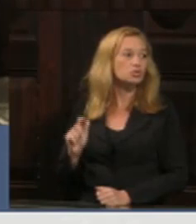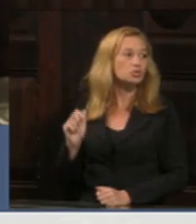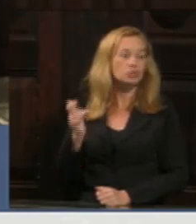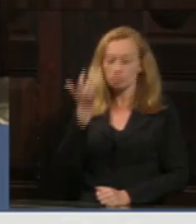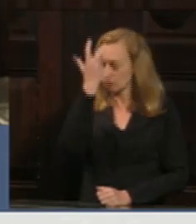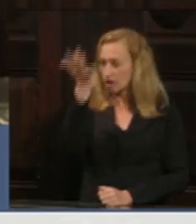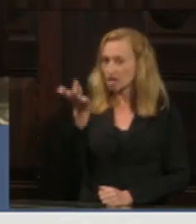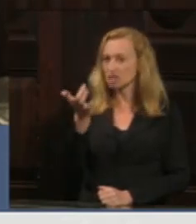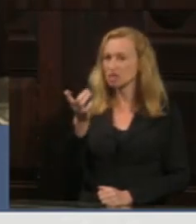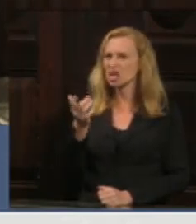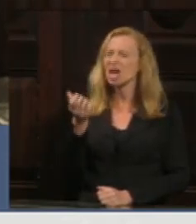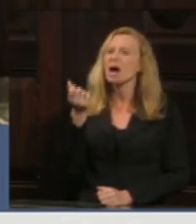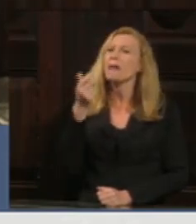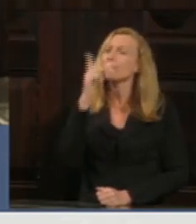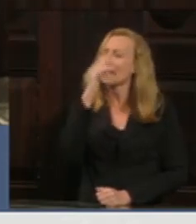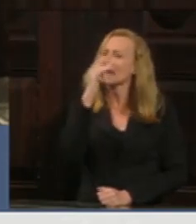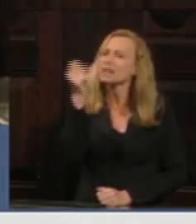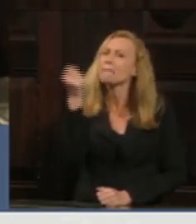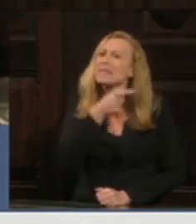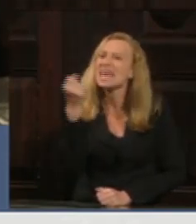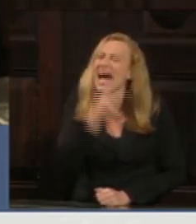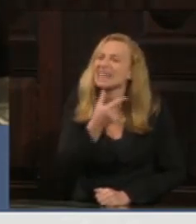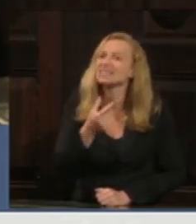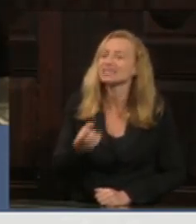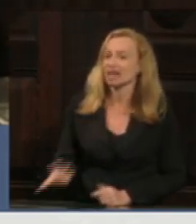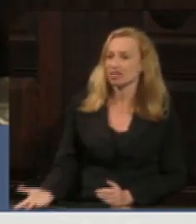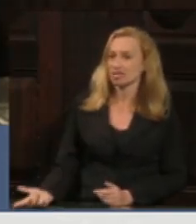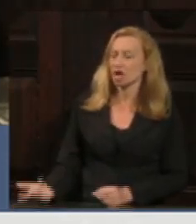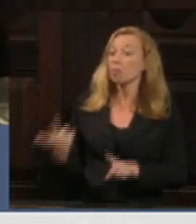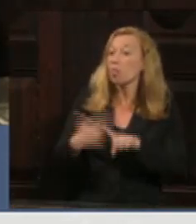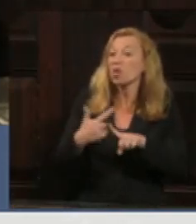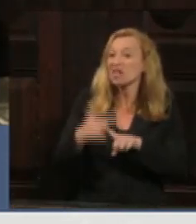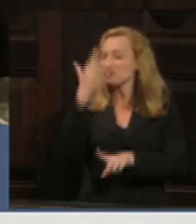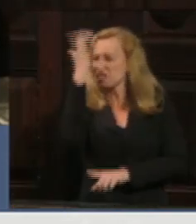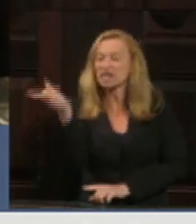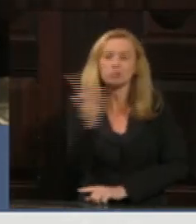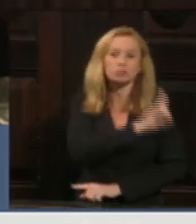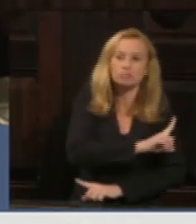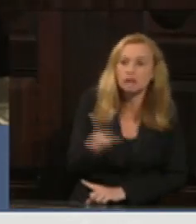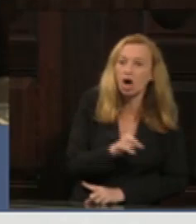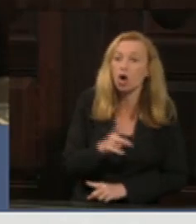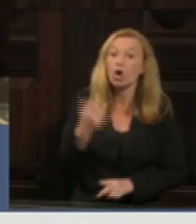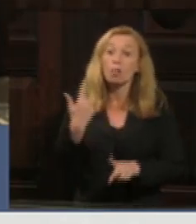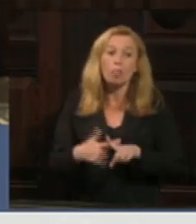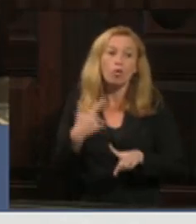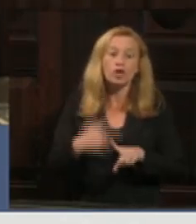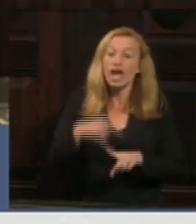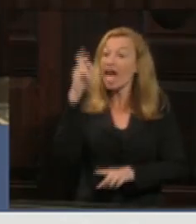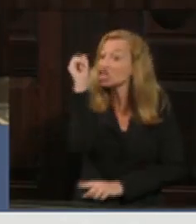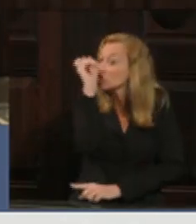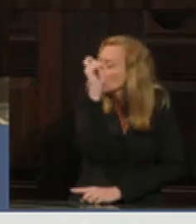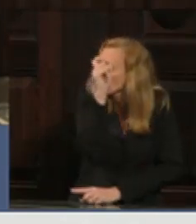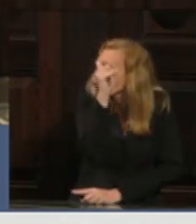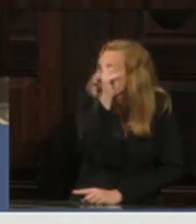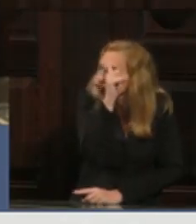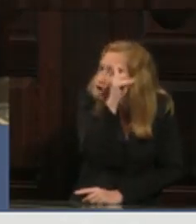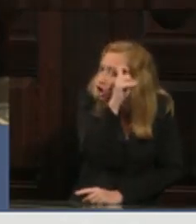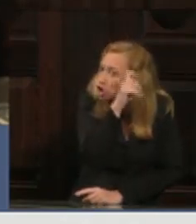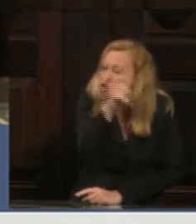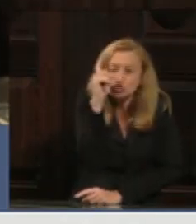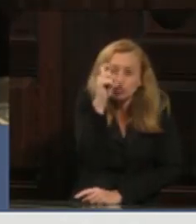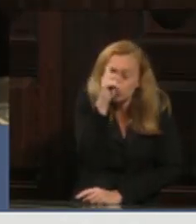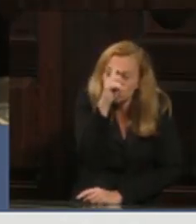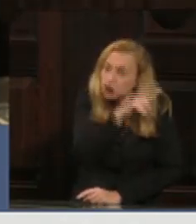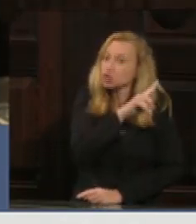de uma piada pronta, que de fácil não tem nada, que é matrícula muito difícil. É